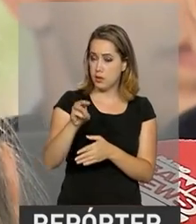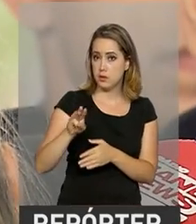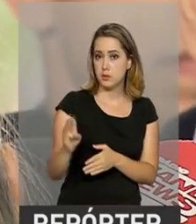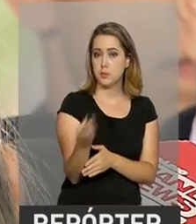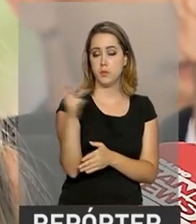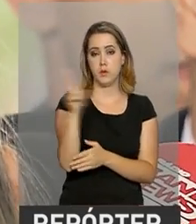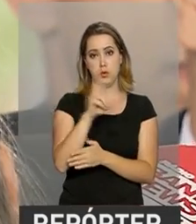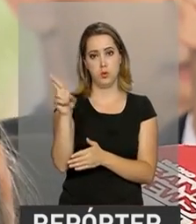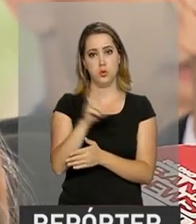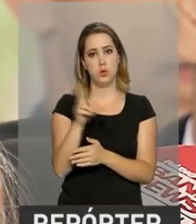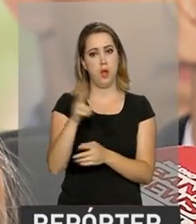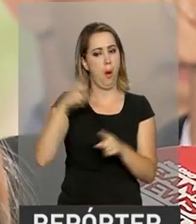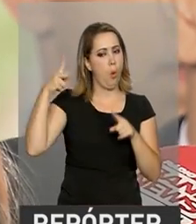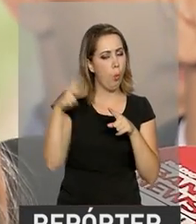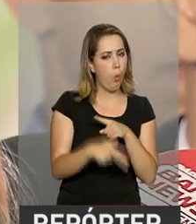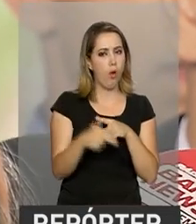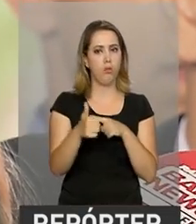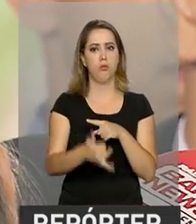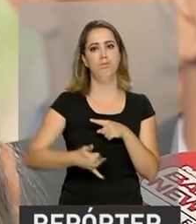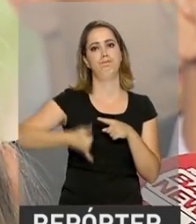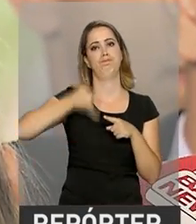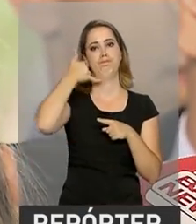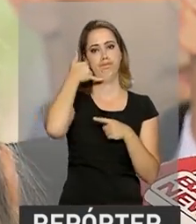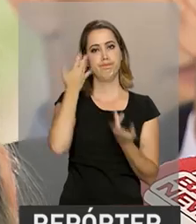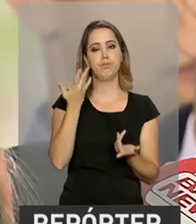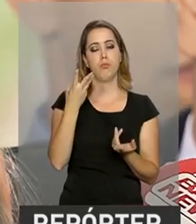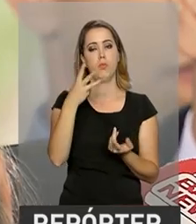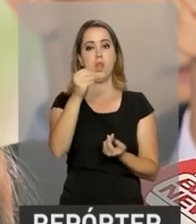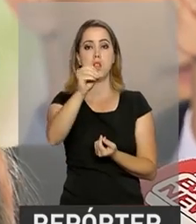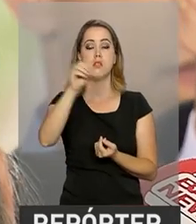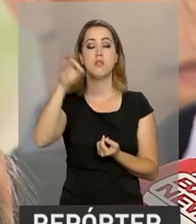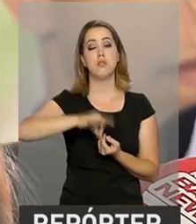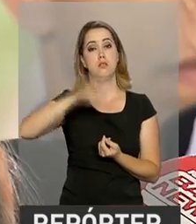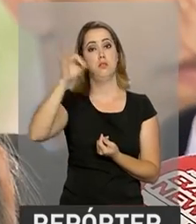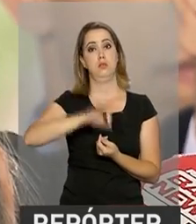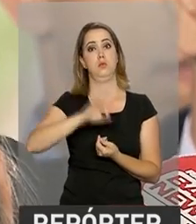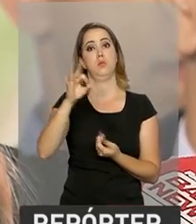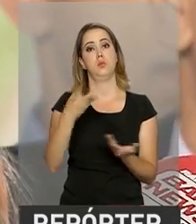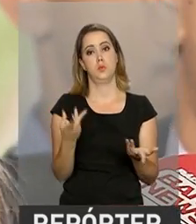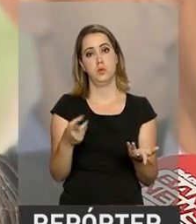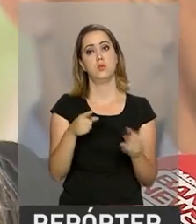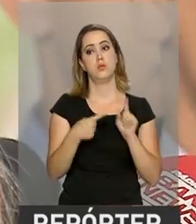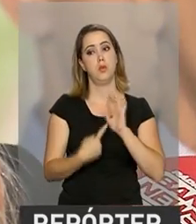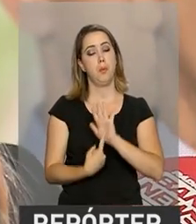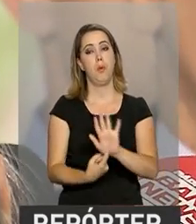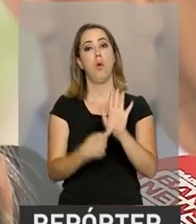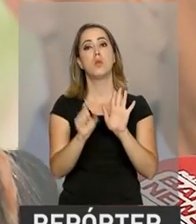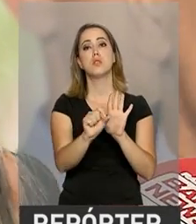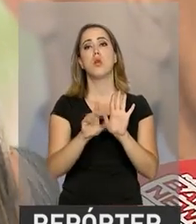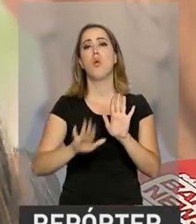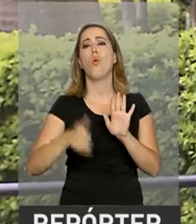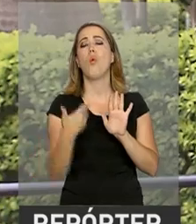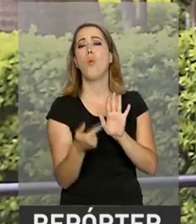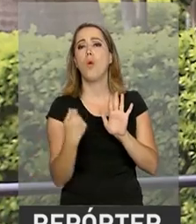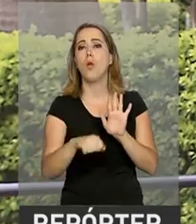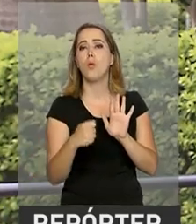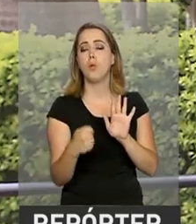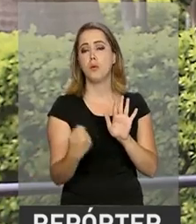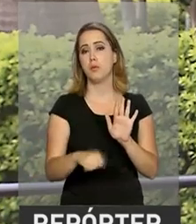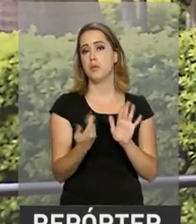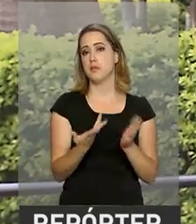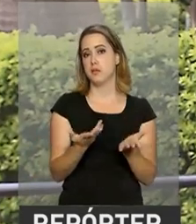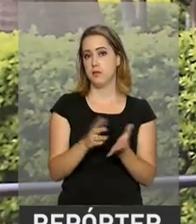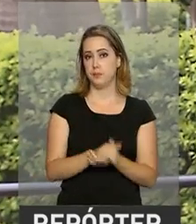e celulares em 30% dos presídios que serão apontados pelos próprios secretários como aqueles necessários em